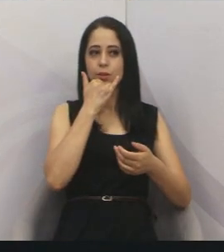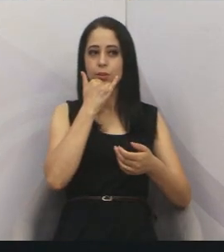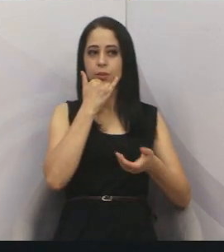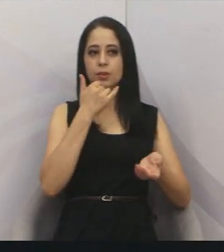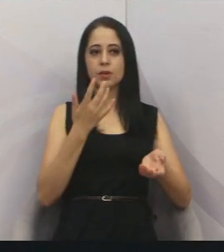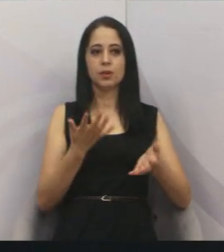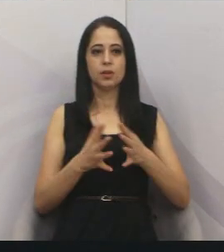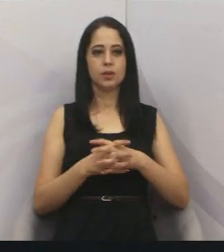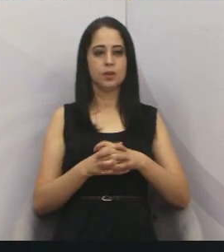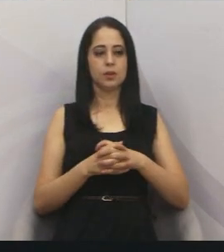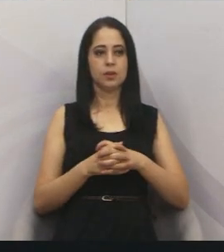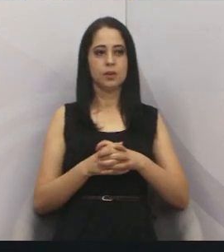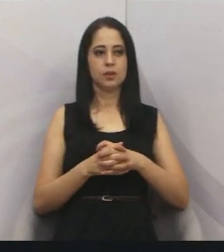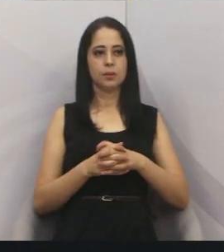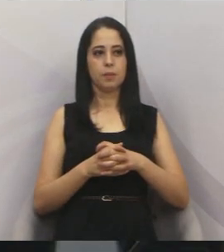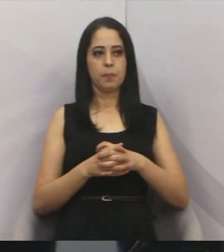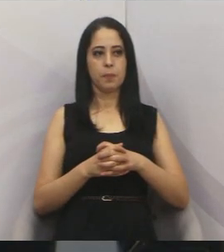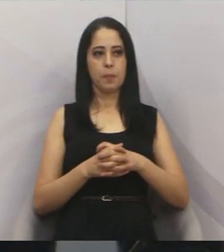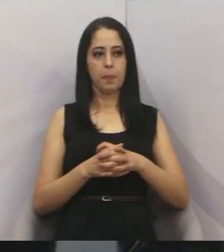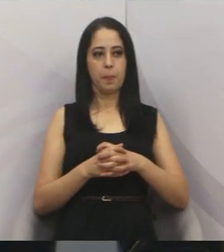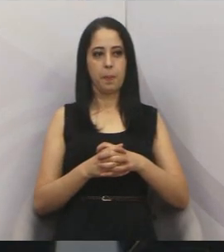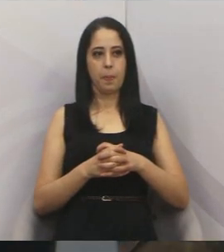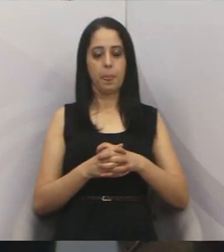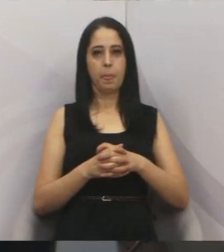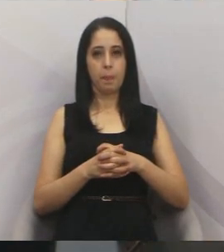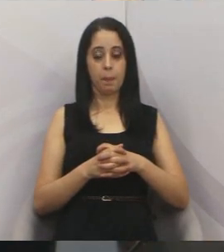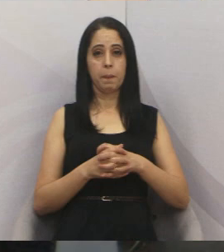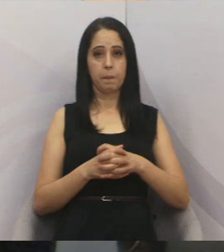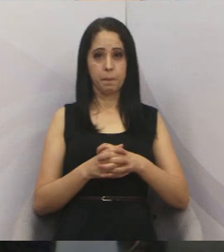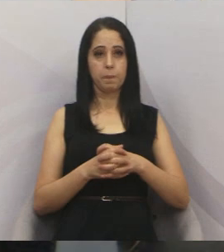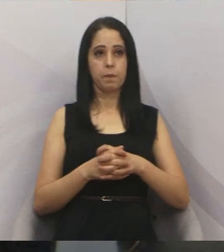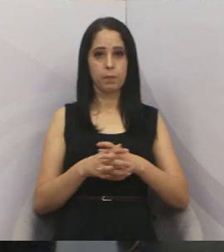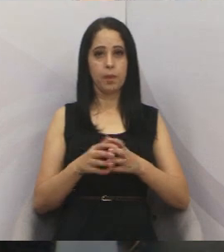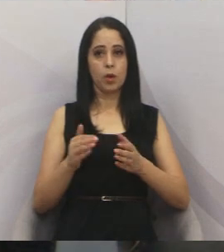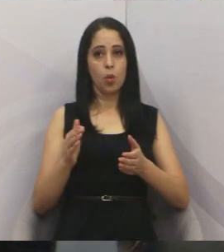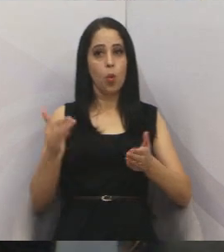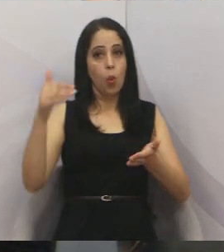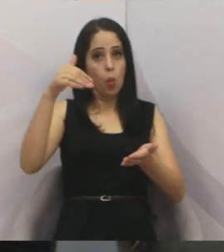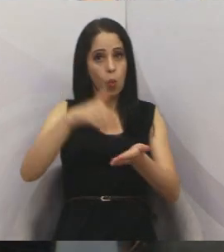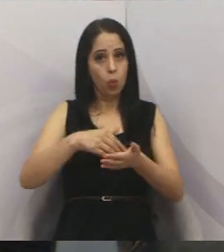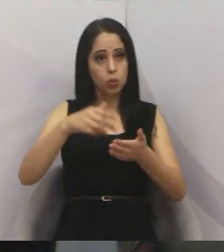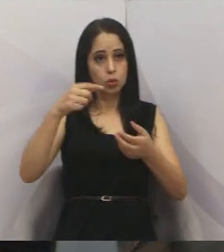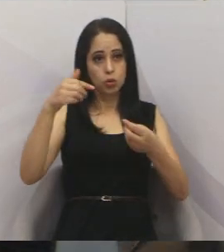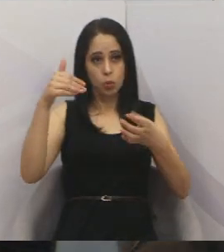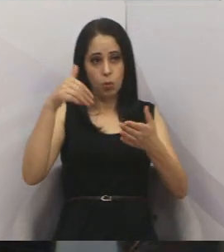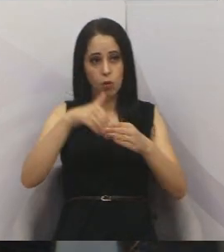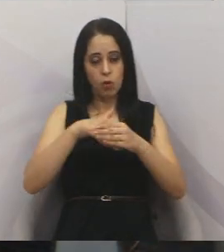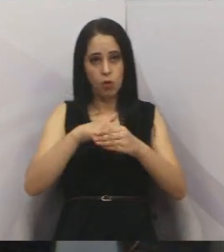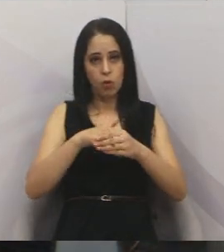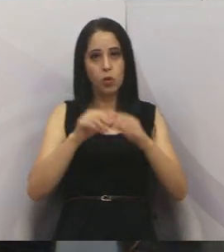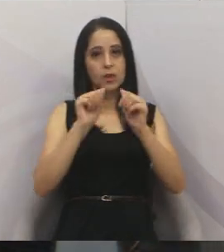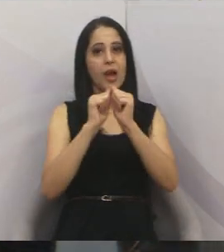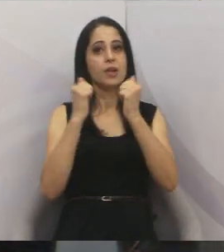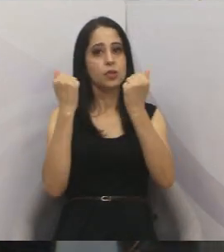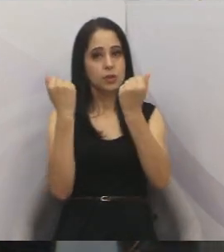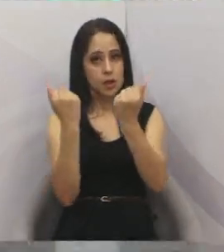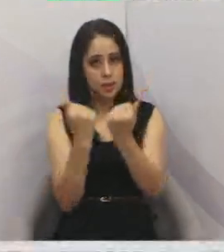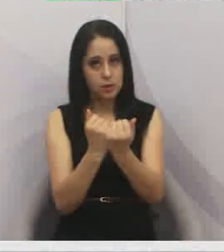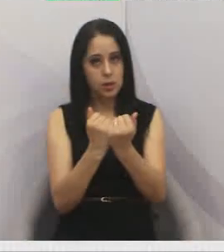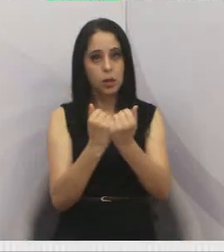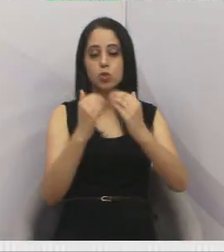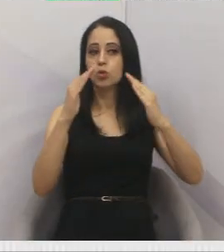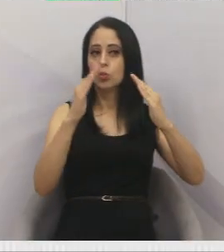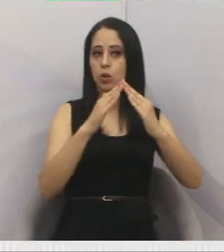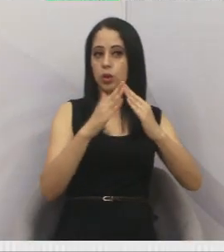esse. Tá. Questão... Ó, o antepenúltimo voto foi Associação dos Moradores de Jardim Colônia.